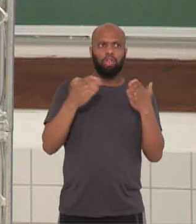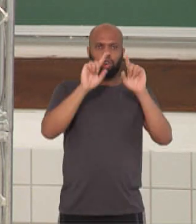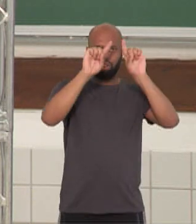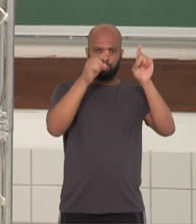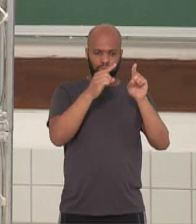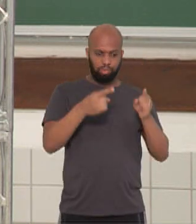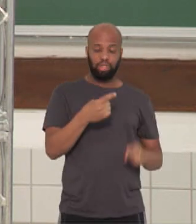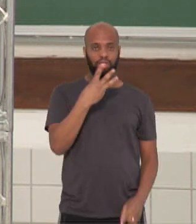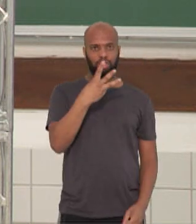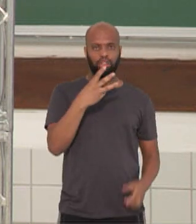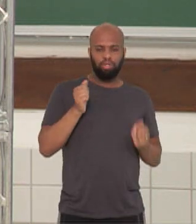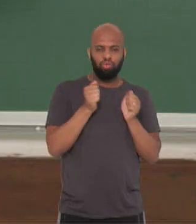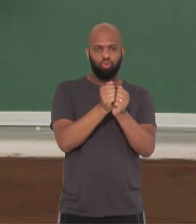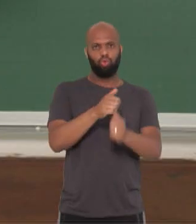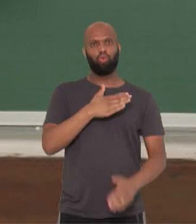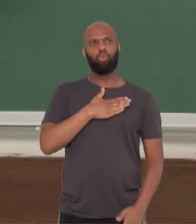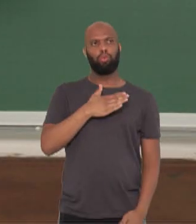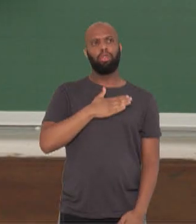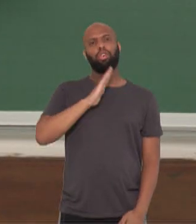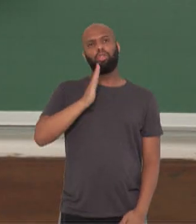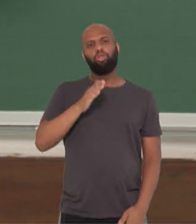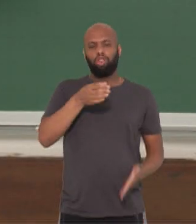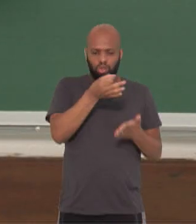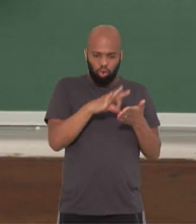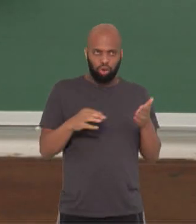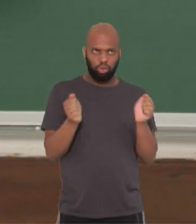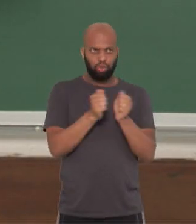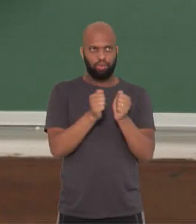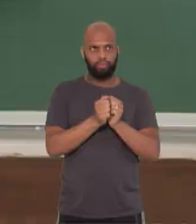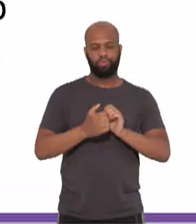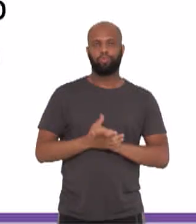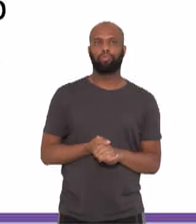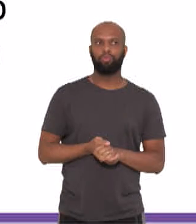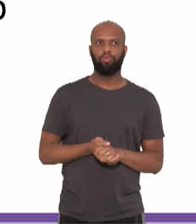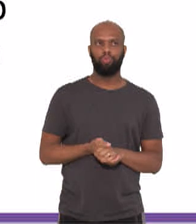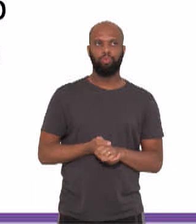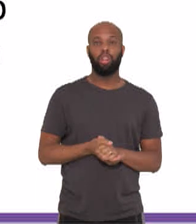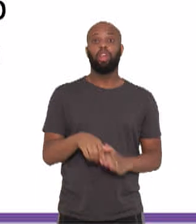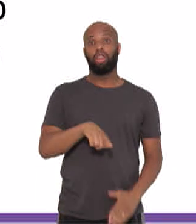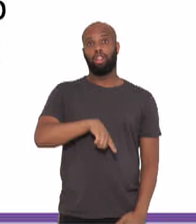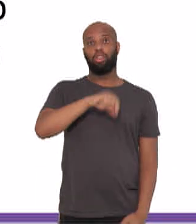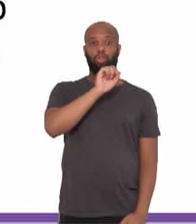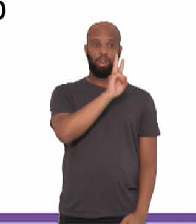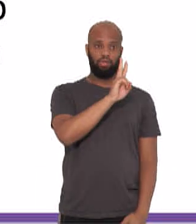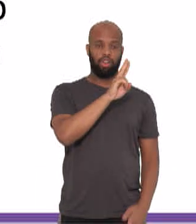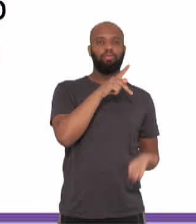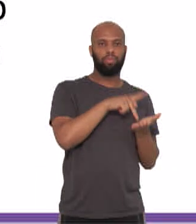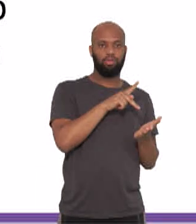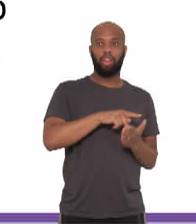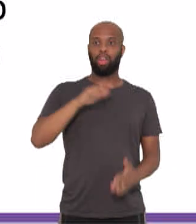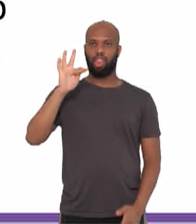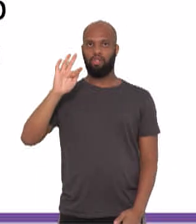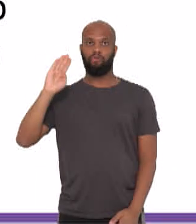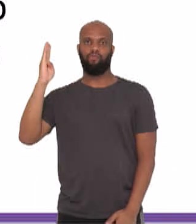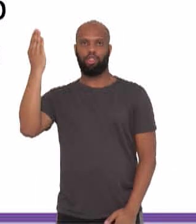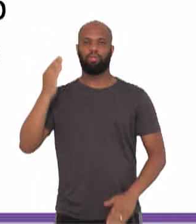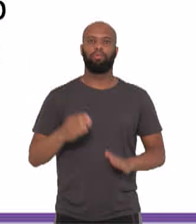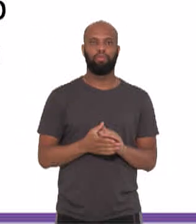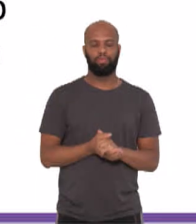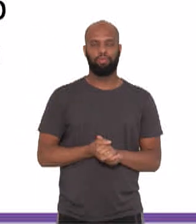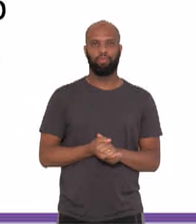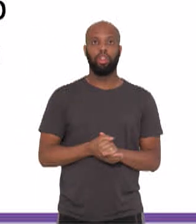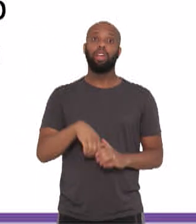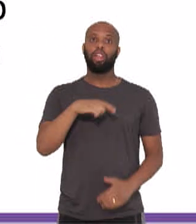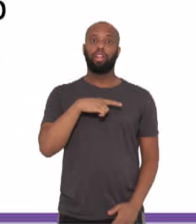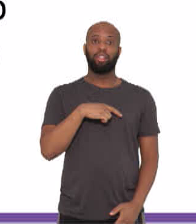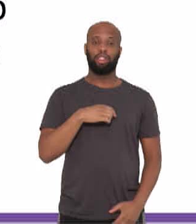afirmativas, acompanha aí comigo, a gente já corrige juntos. Marque V para verdadeiro e F para falso.